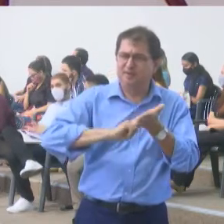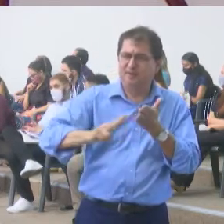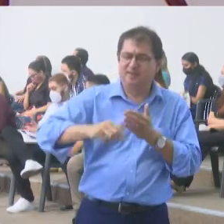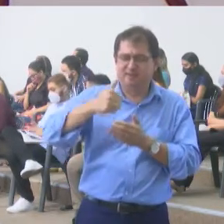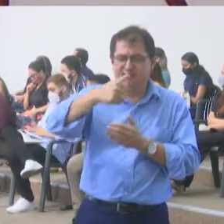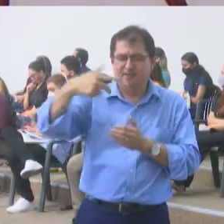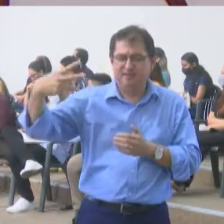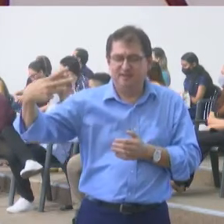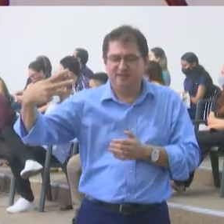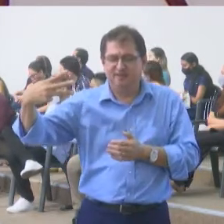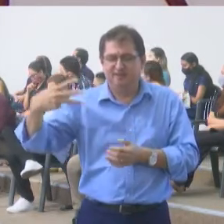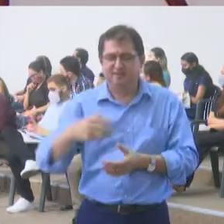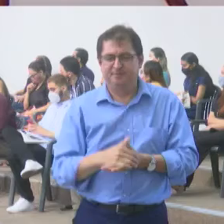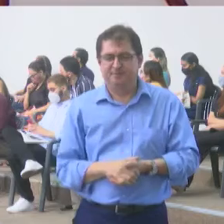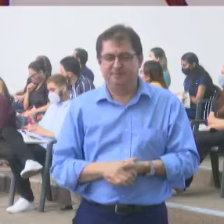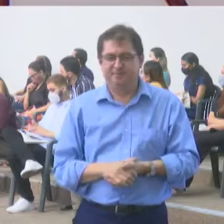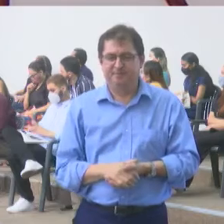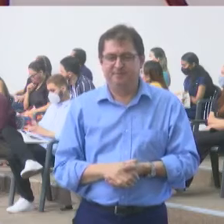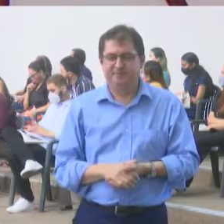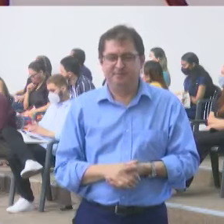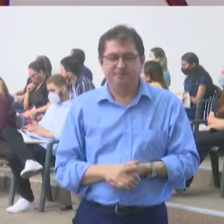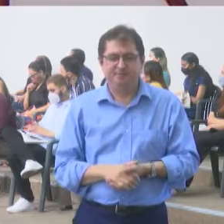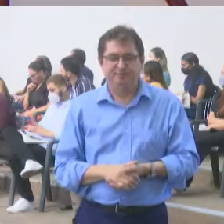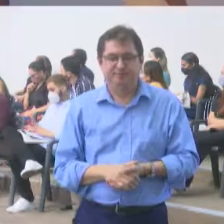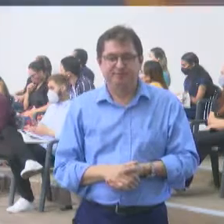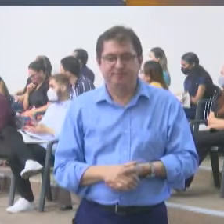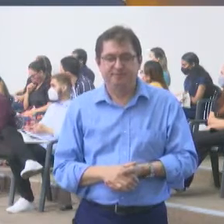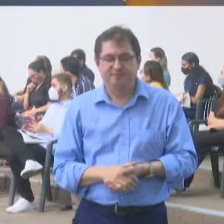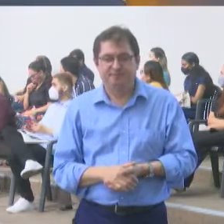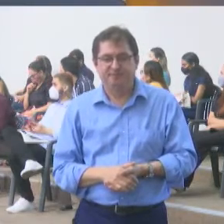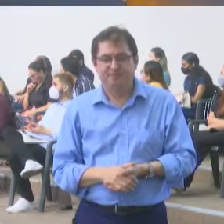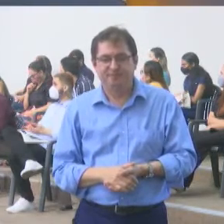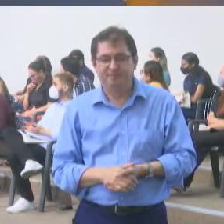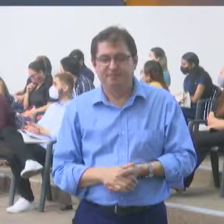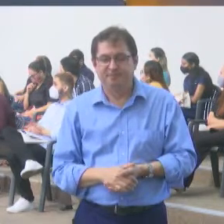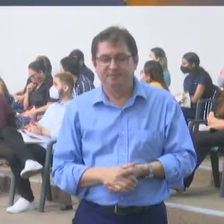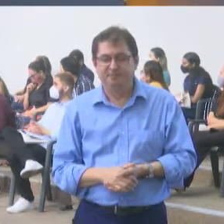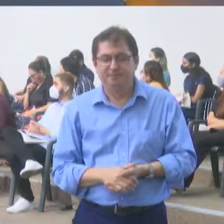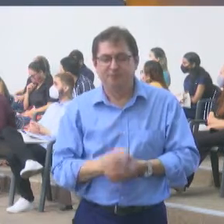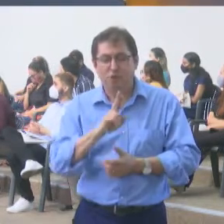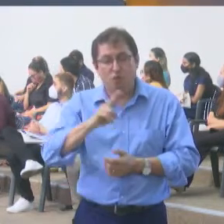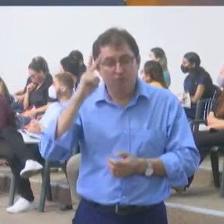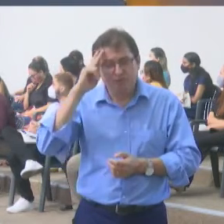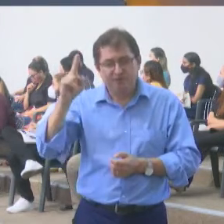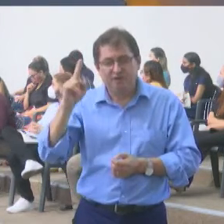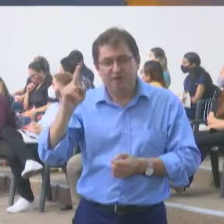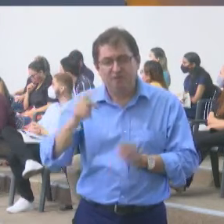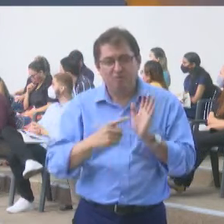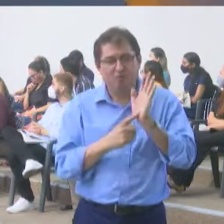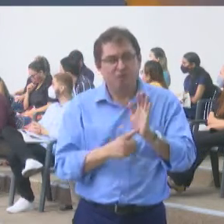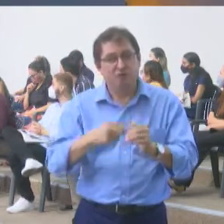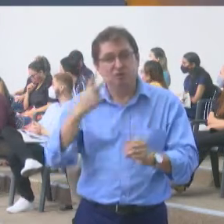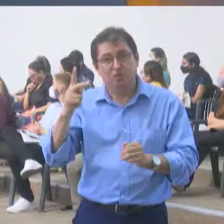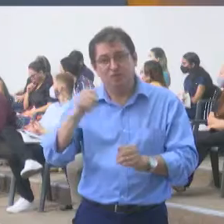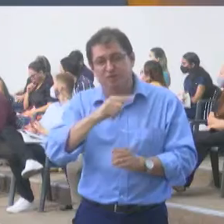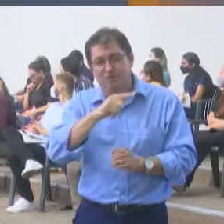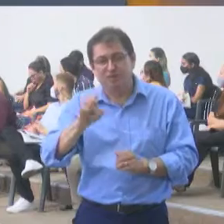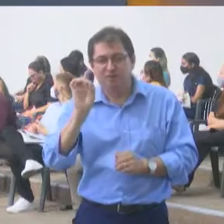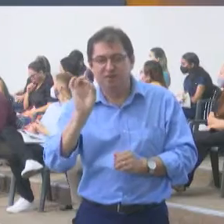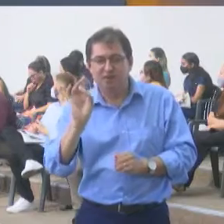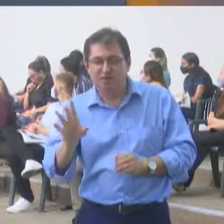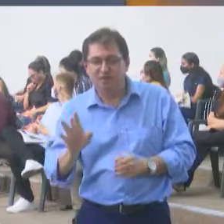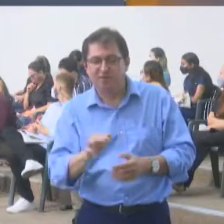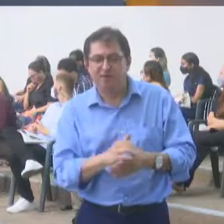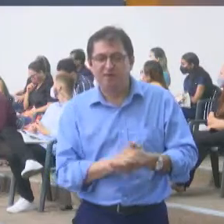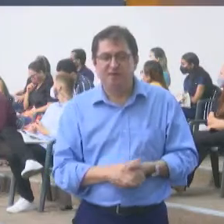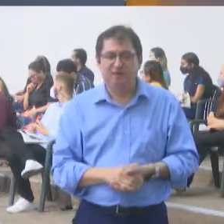o que me chama a atenção aqui nesse texto. O nome do Senhor é mencionado duas vezes só no livro de Rute. Não quer dizer que o